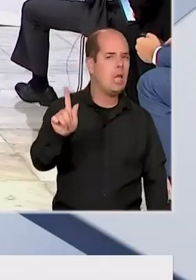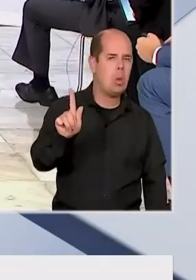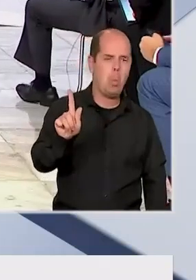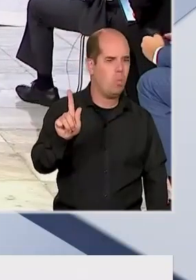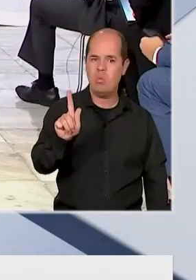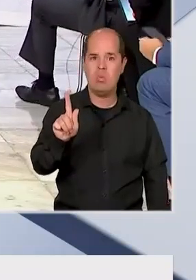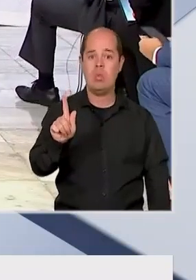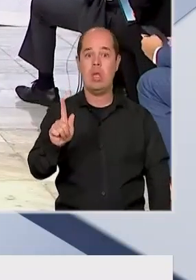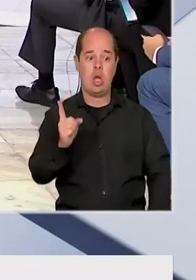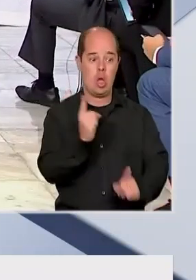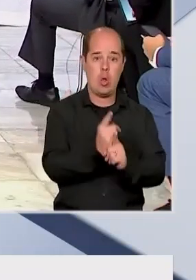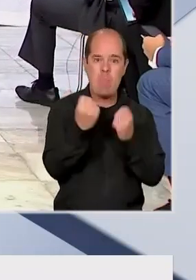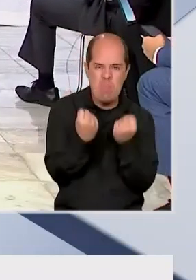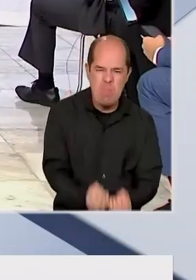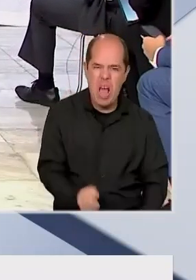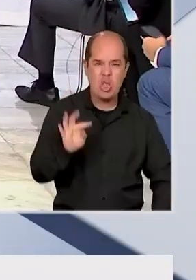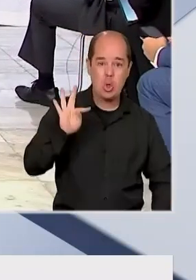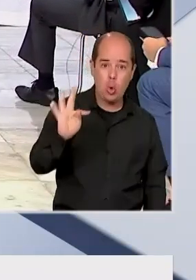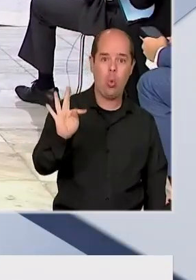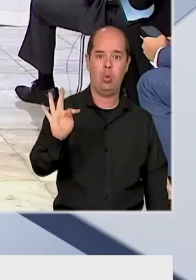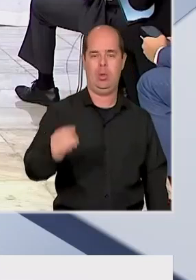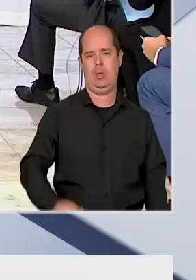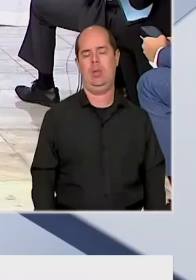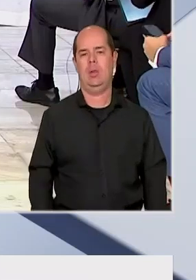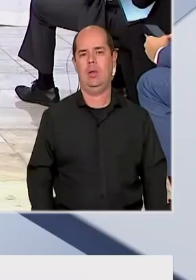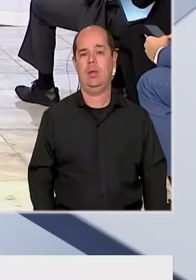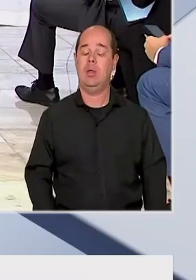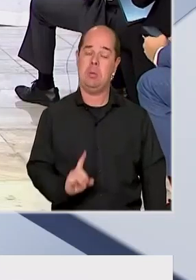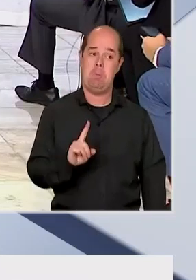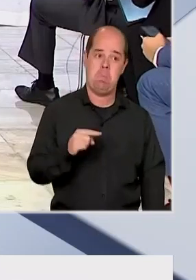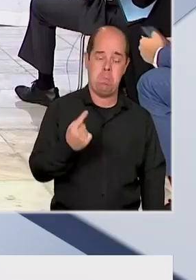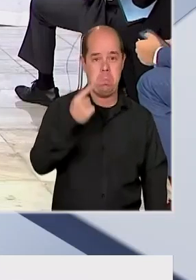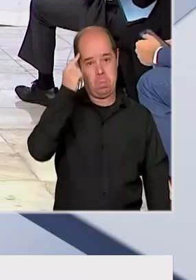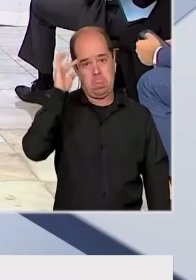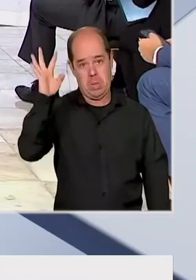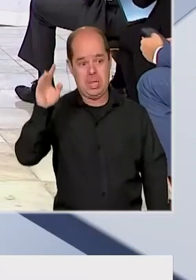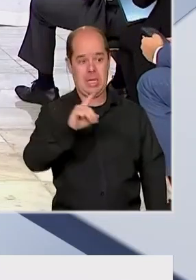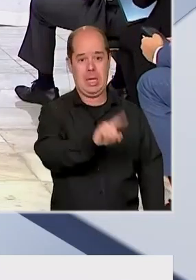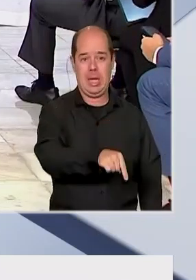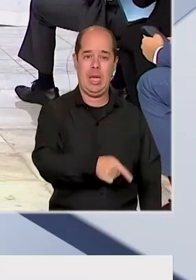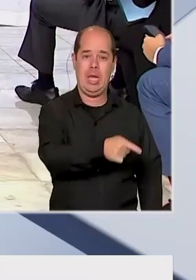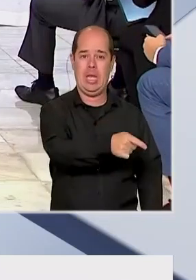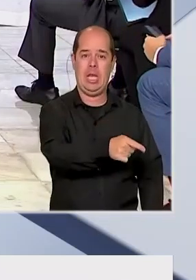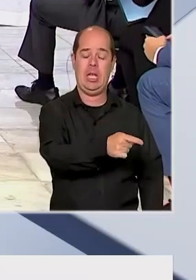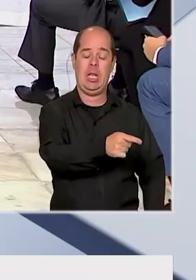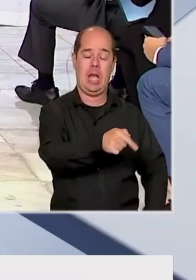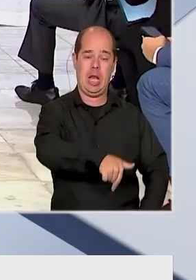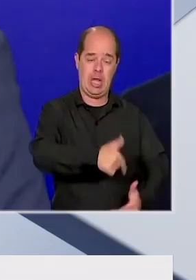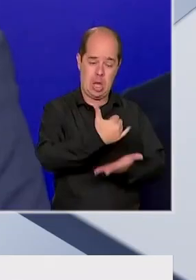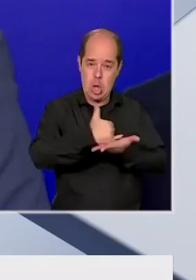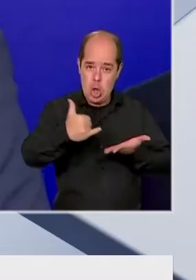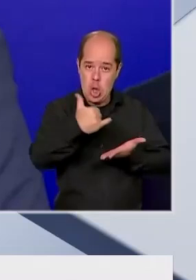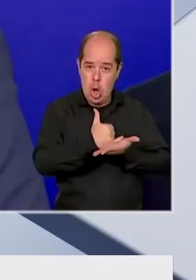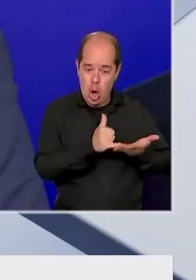Brasil como fica a langani Pois é Evandro um grande problema do Brasil é a falta de visão de longo prazo a